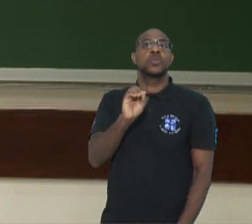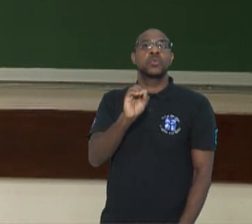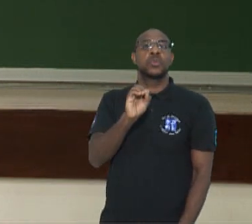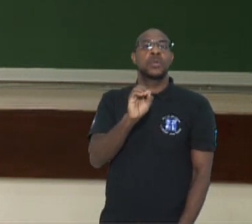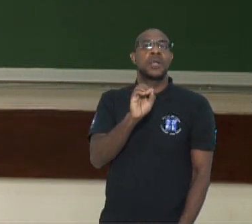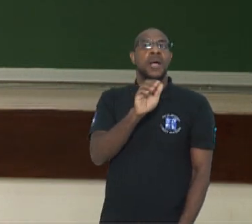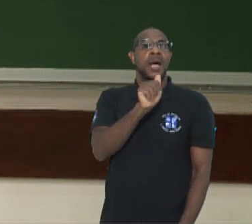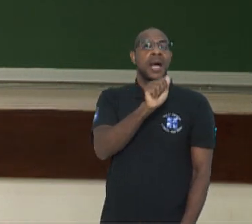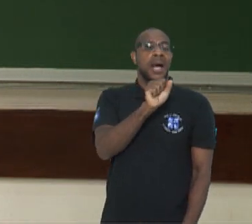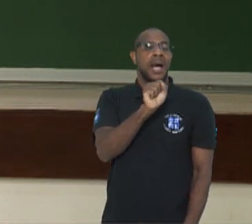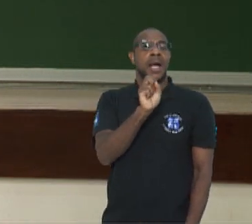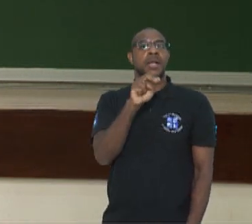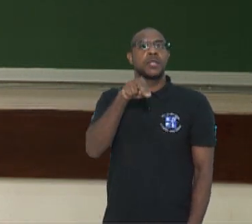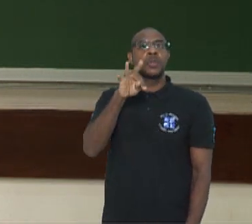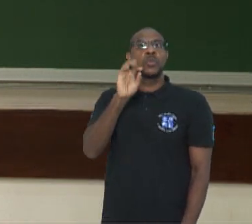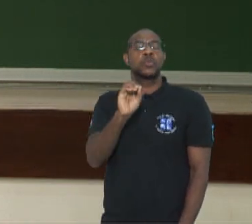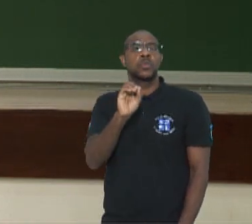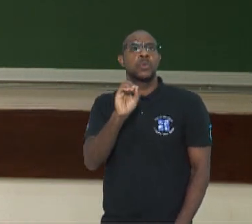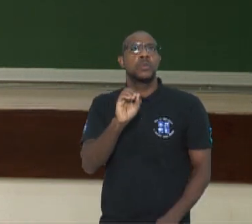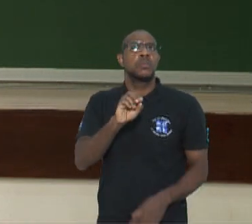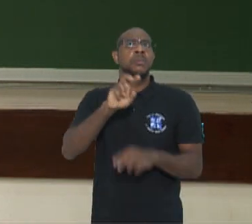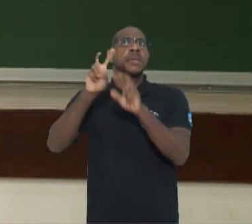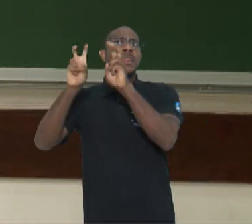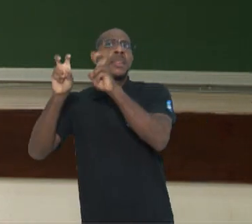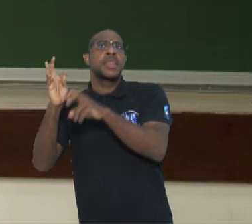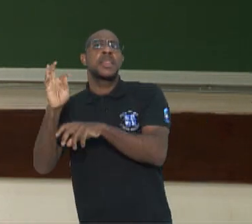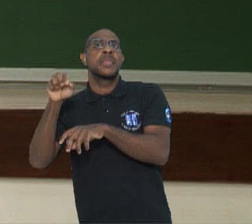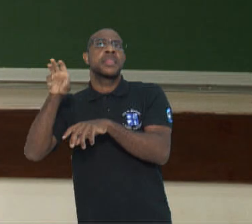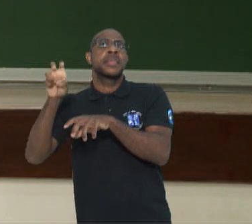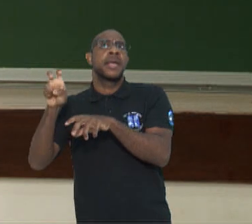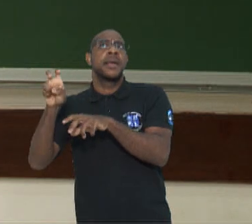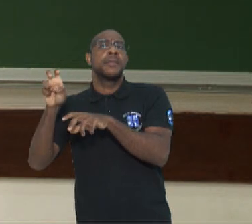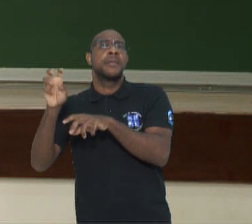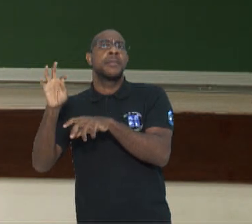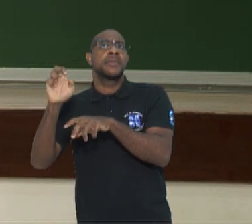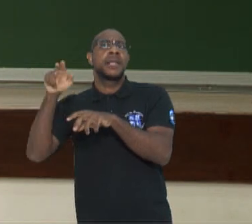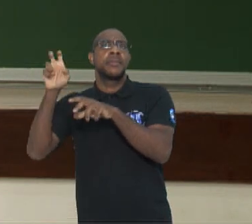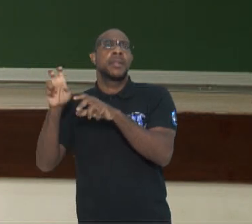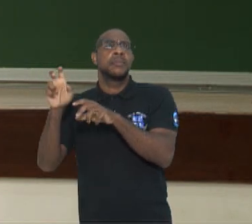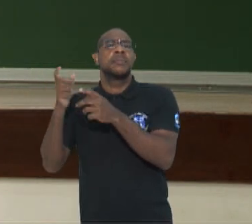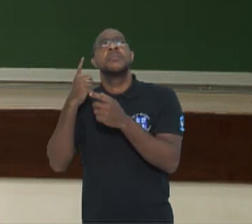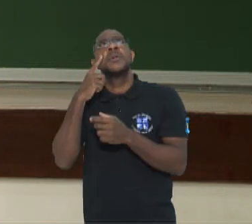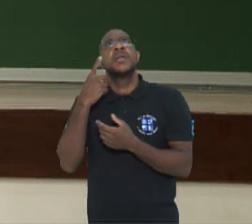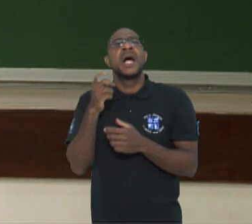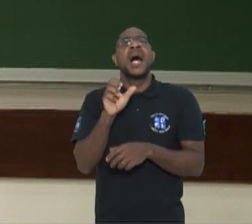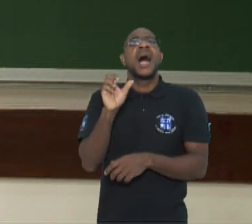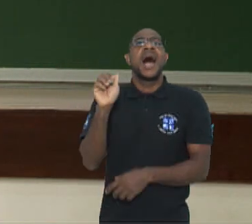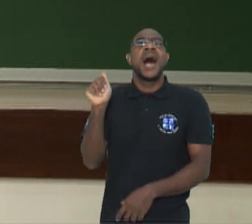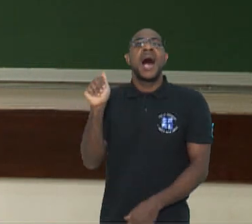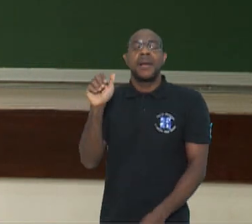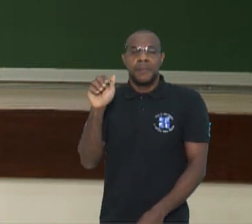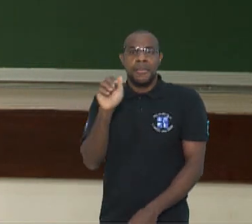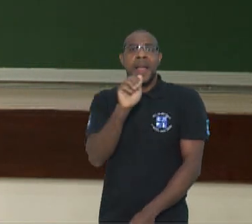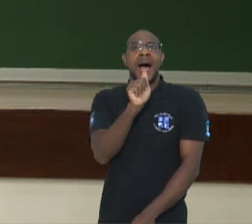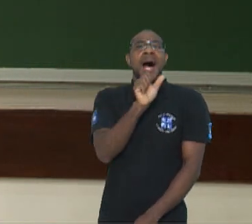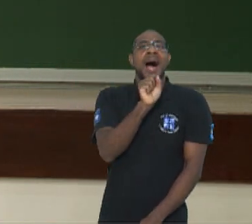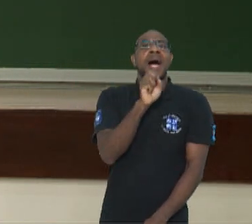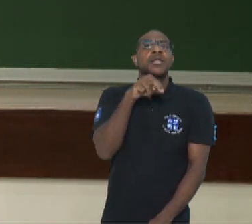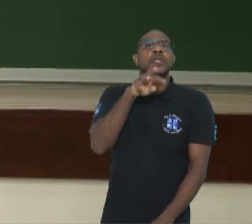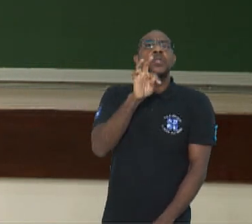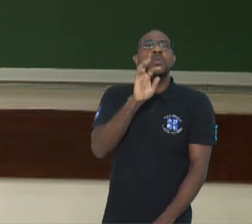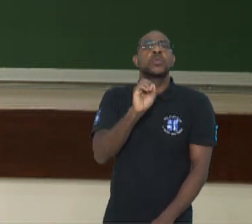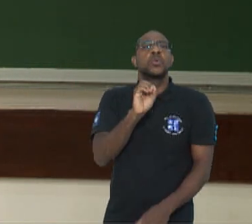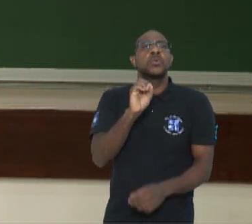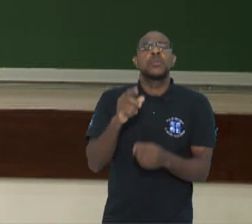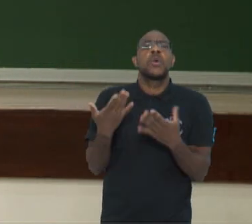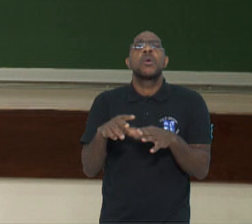pensarmos na questão assunto, é fácil, né? Porque é o quê? O saneamento, certo? Então, qual que é o tema?